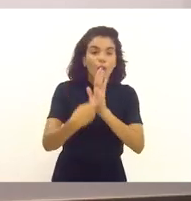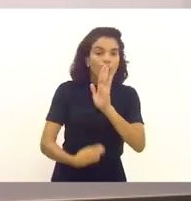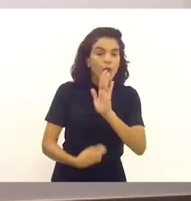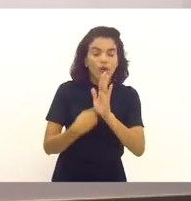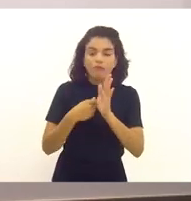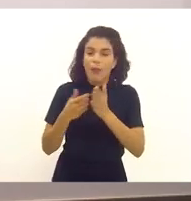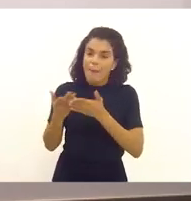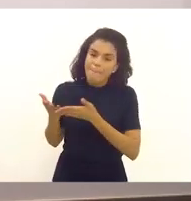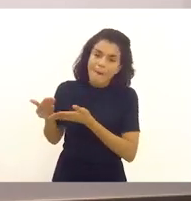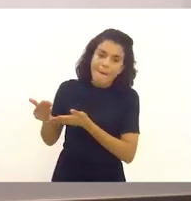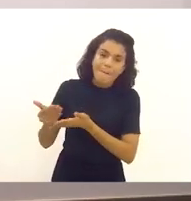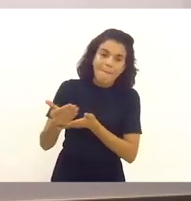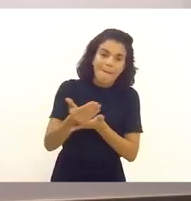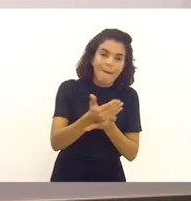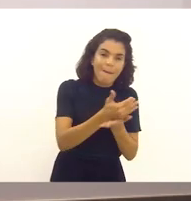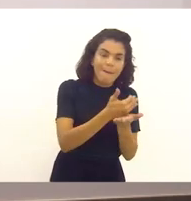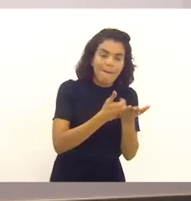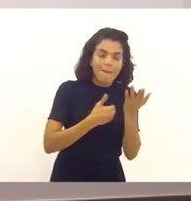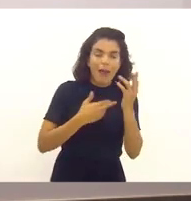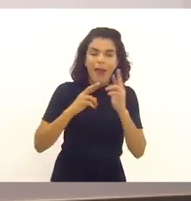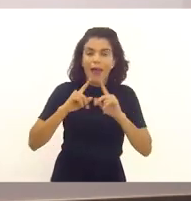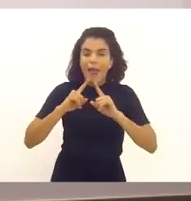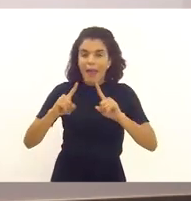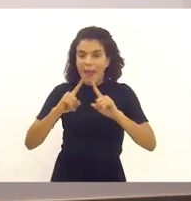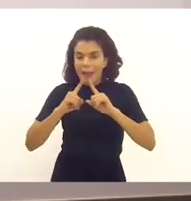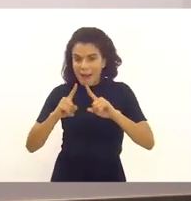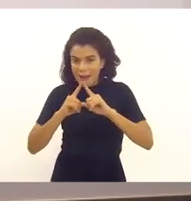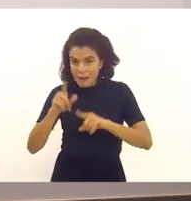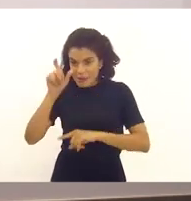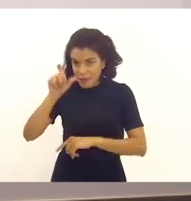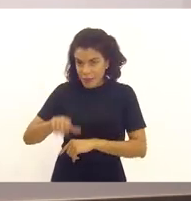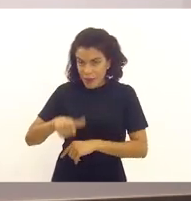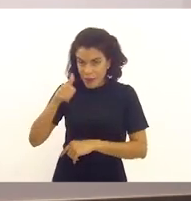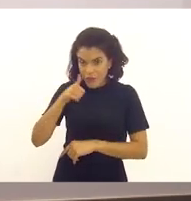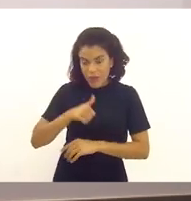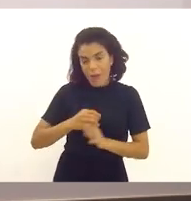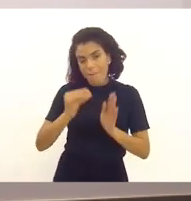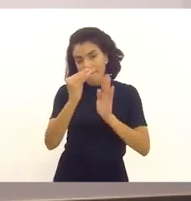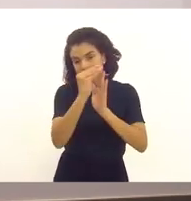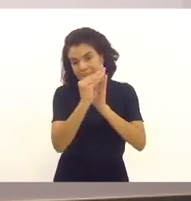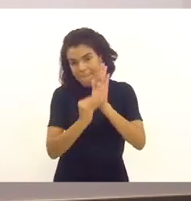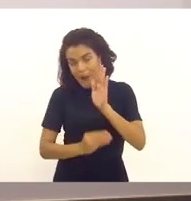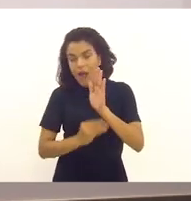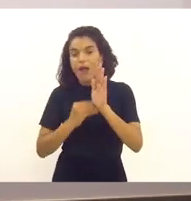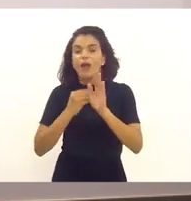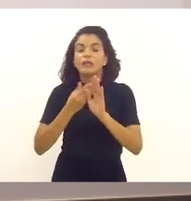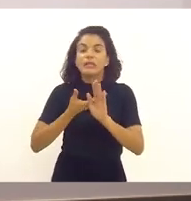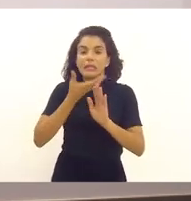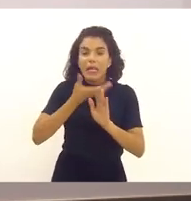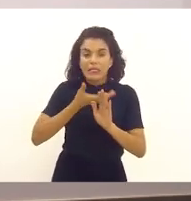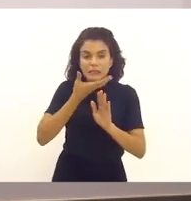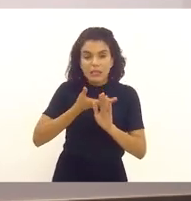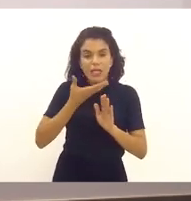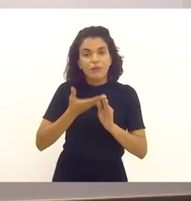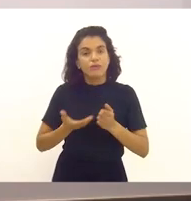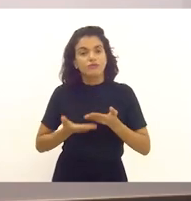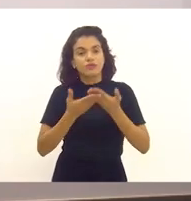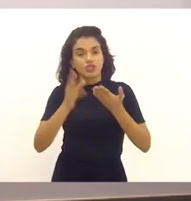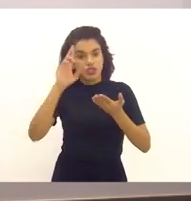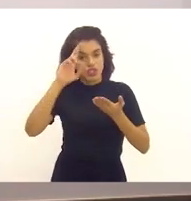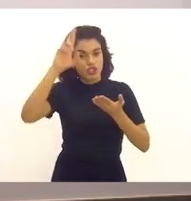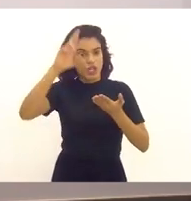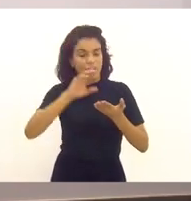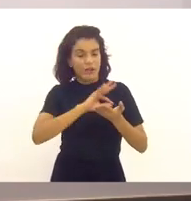coletava Os relatos dessa mulher não identificava essa mulher e no fim do ano a gente ia chefia da Polícia Civil